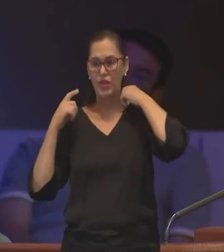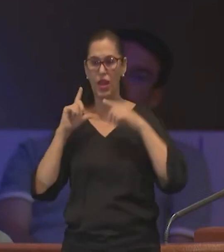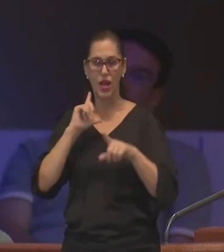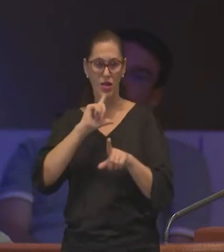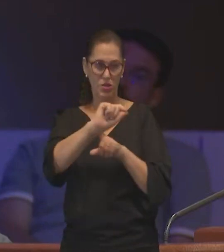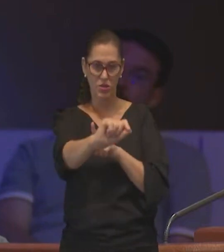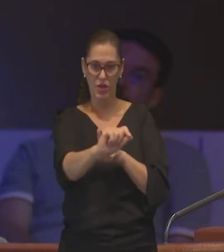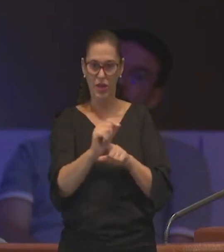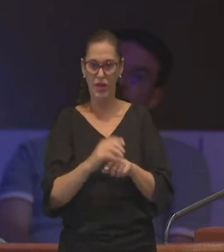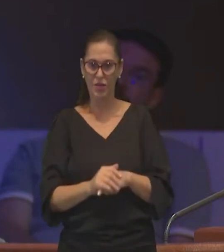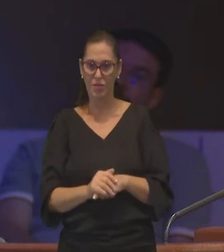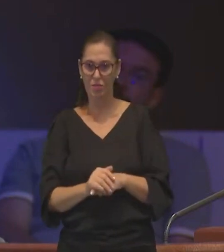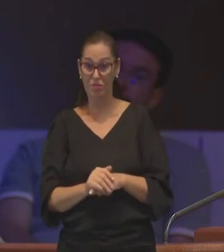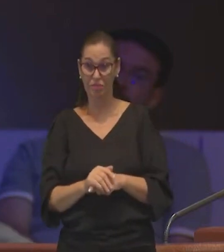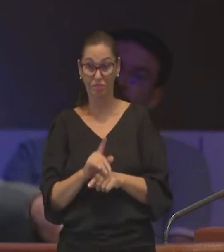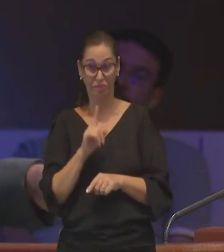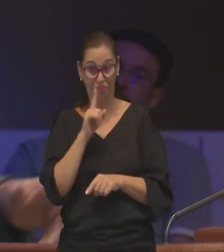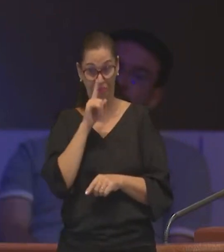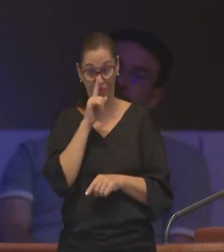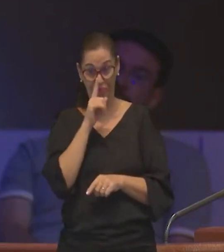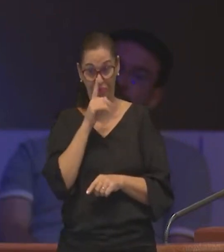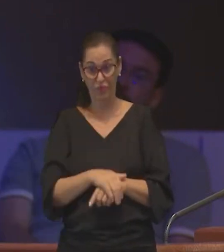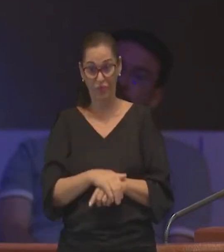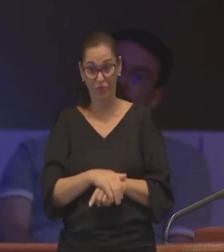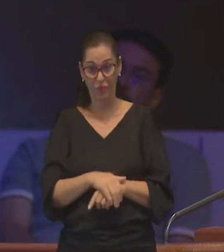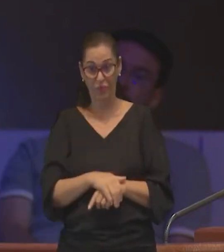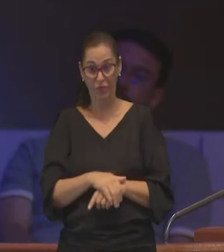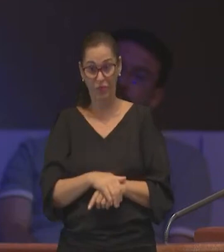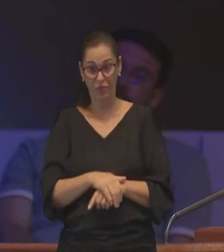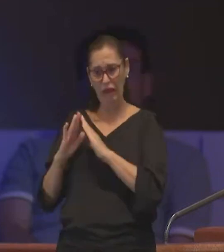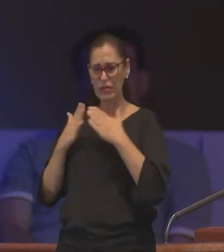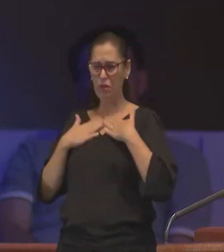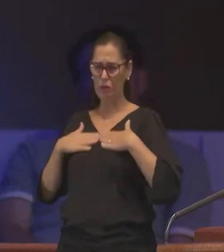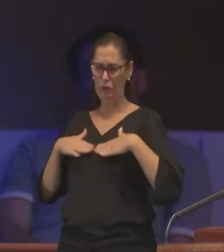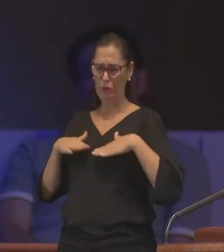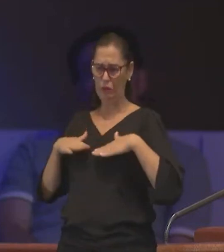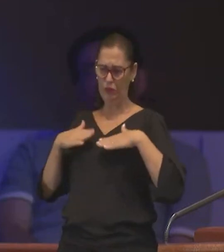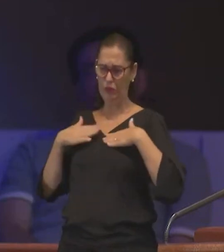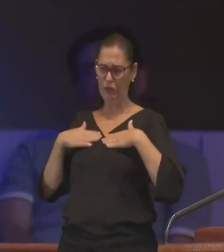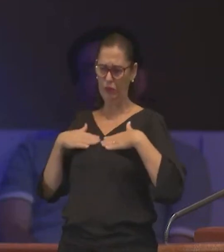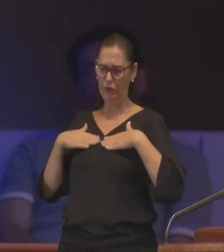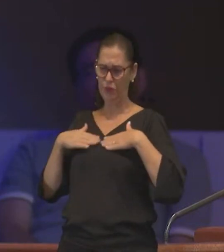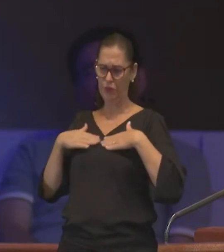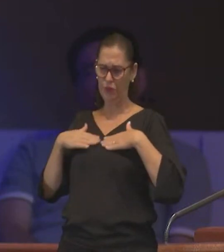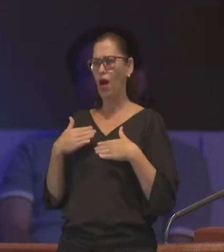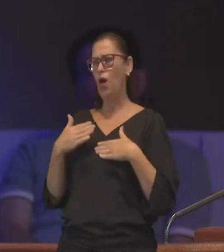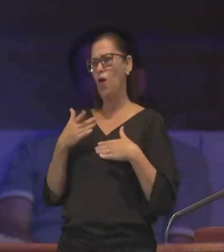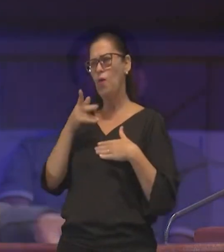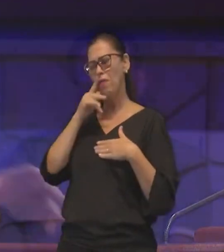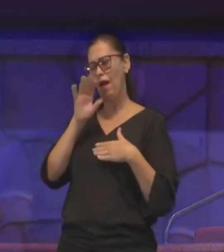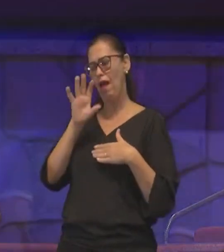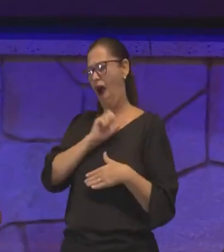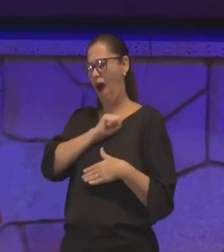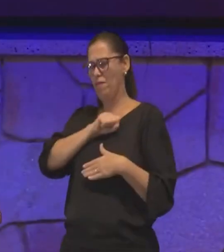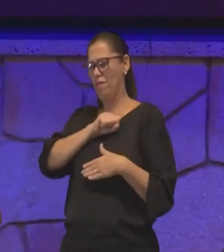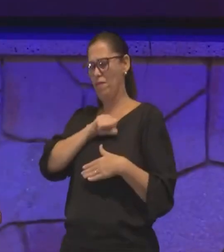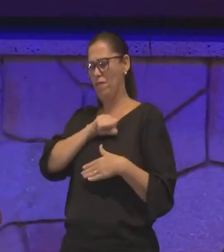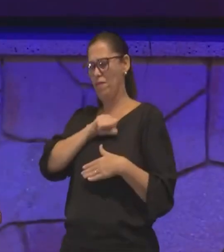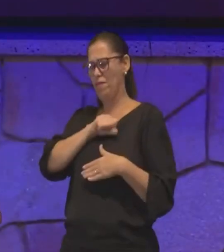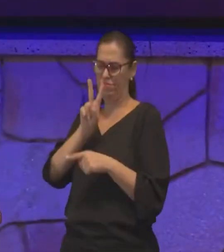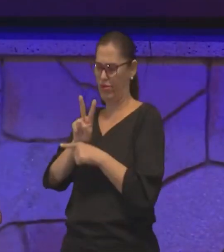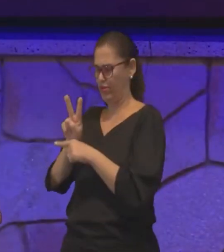para o perigo. Em casa ele está tranquilo, ele tem seu pai o